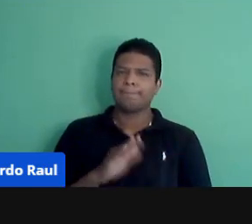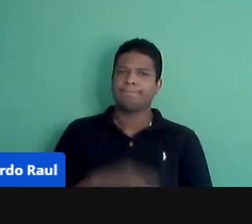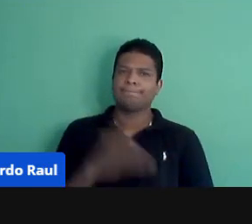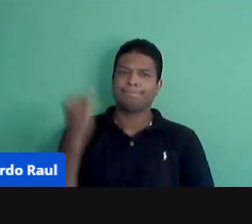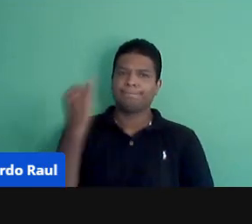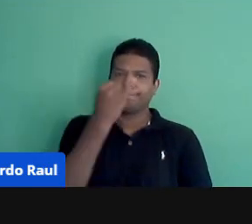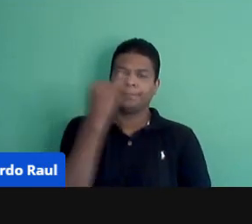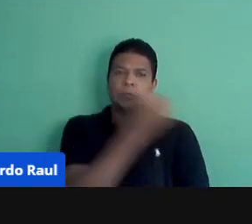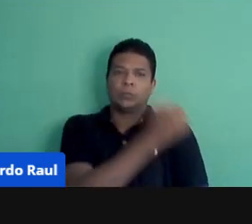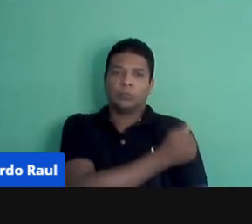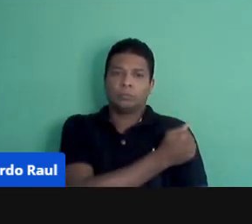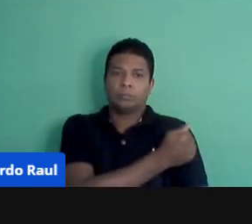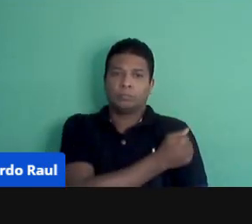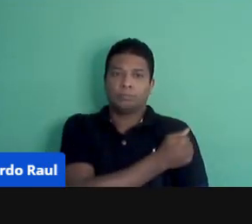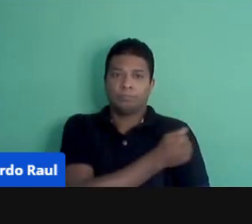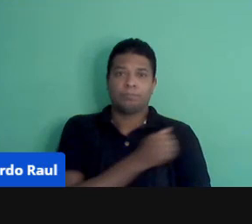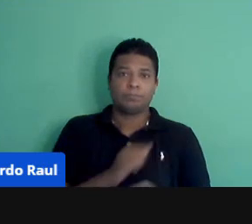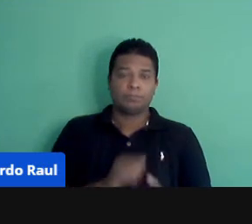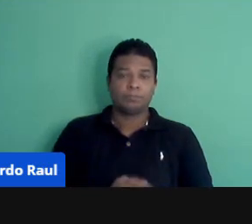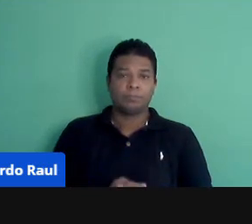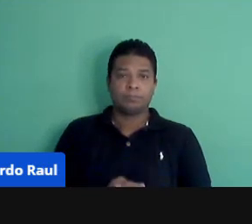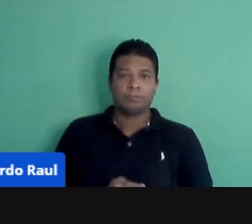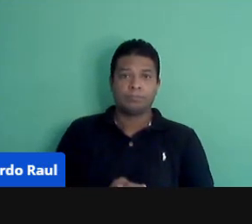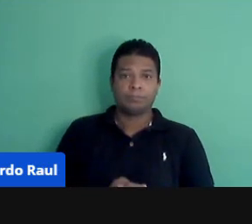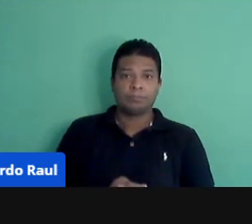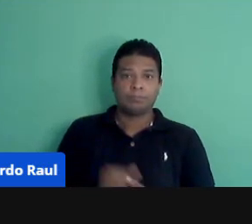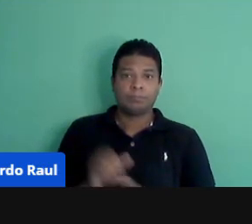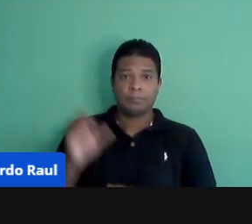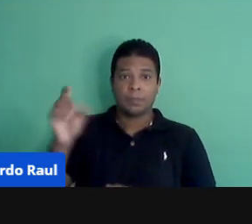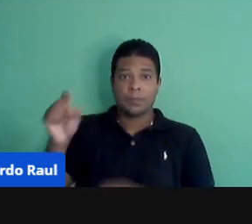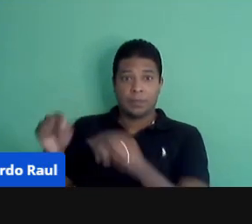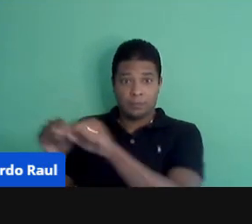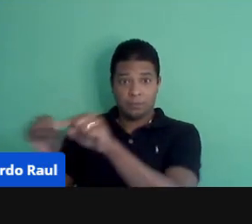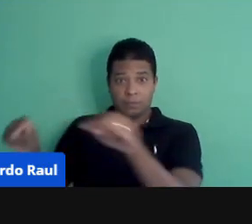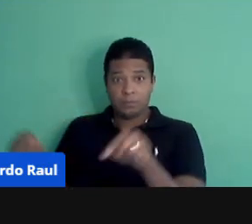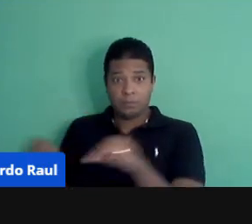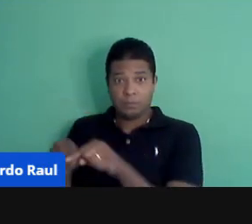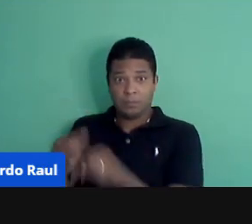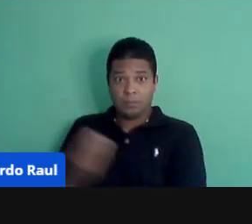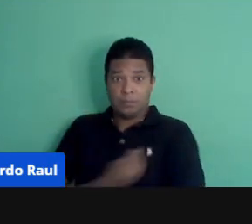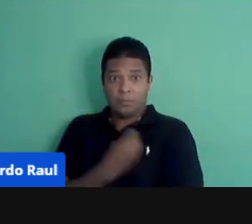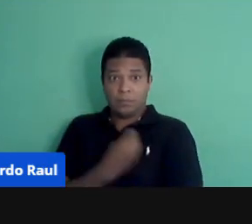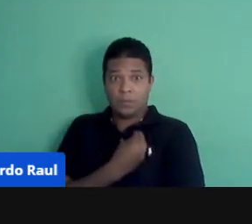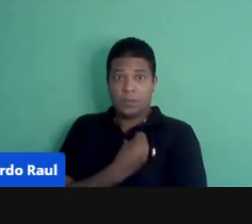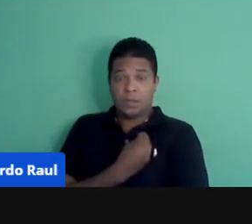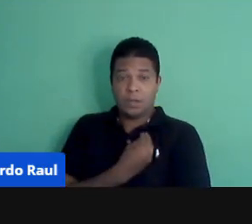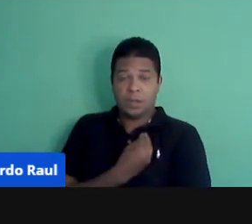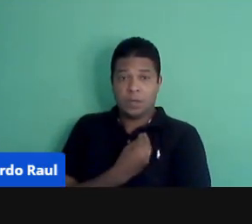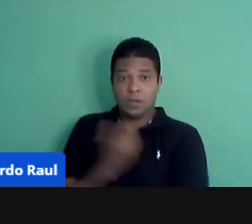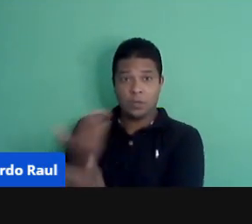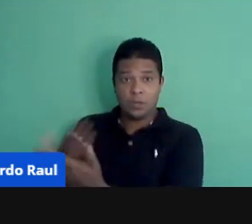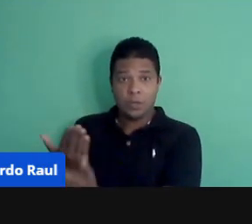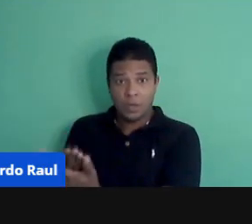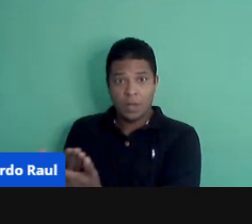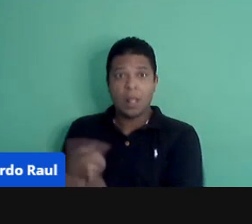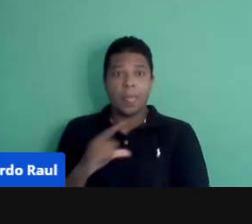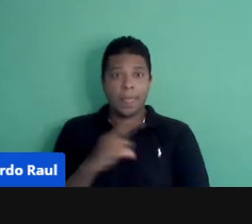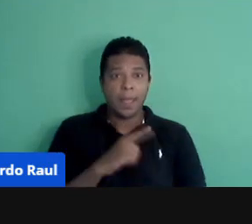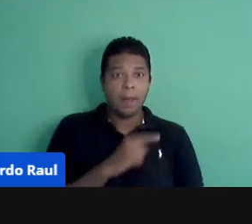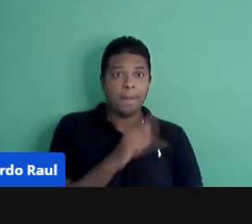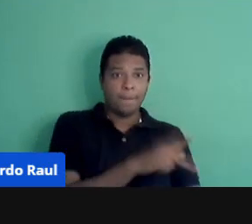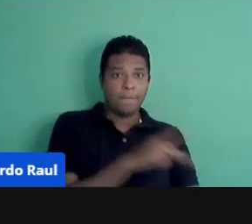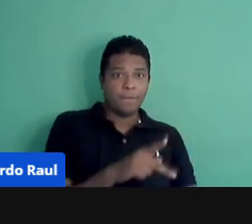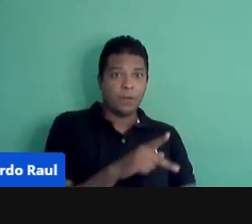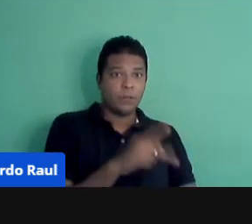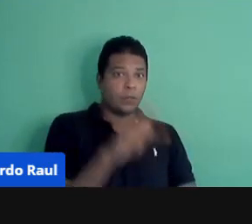tenha ele pertence a uma sala de aula, ele tem uma professora de história, que é você, que é o Jorge. Isso é